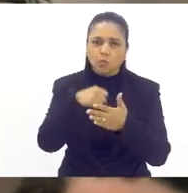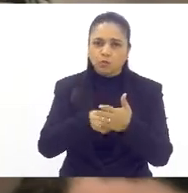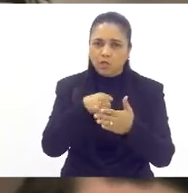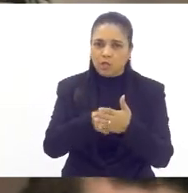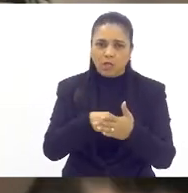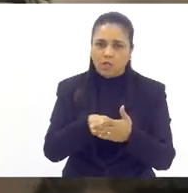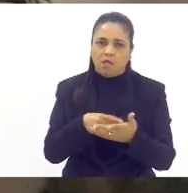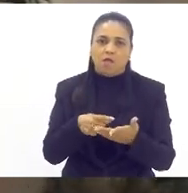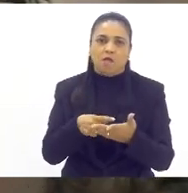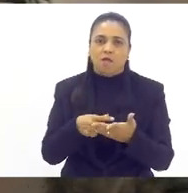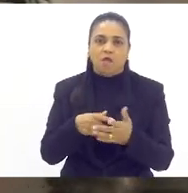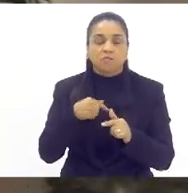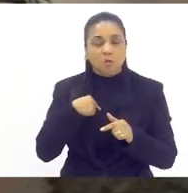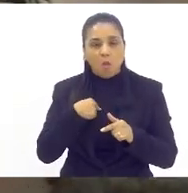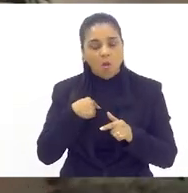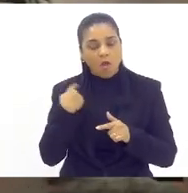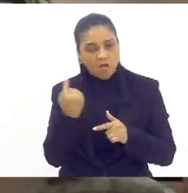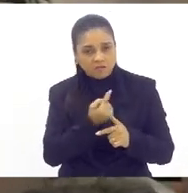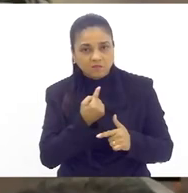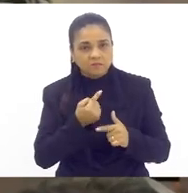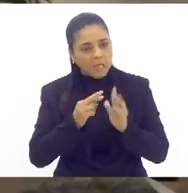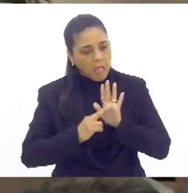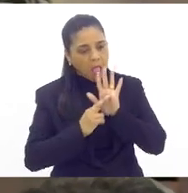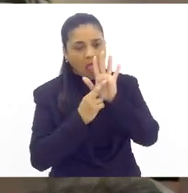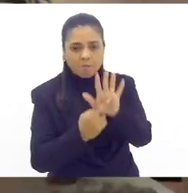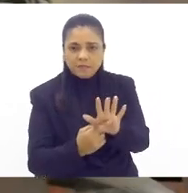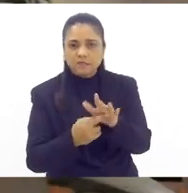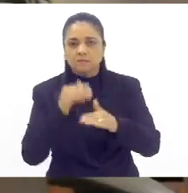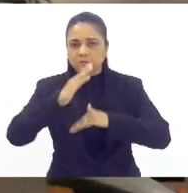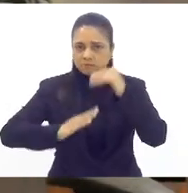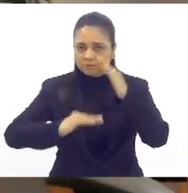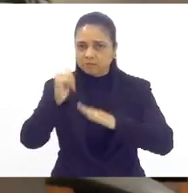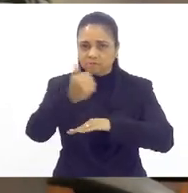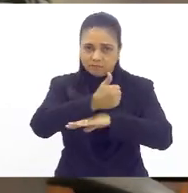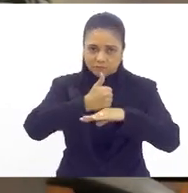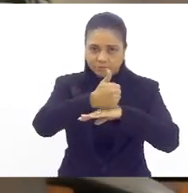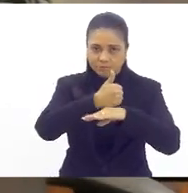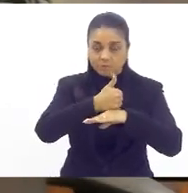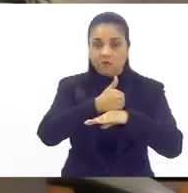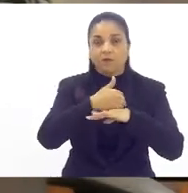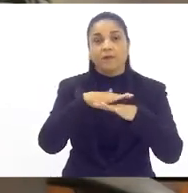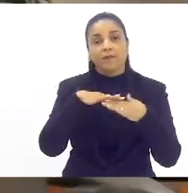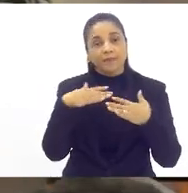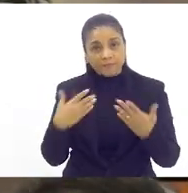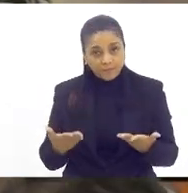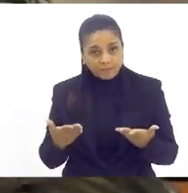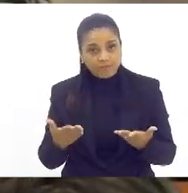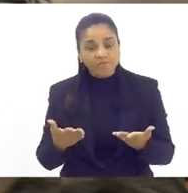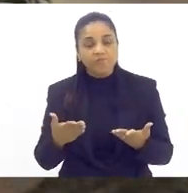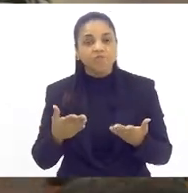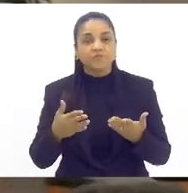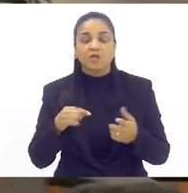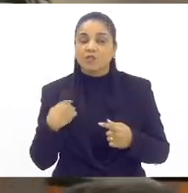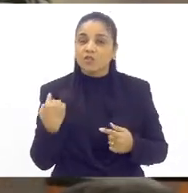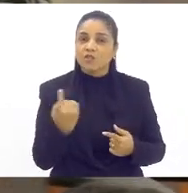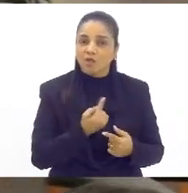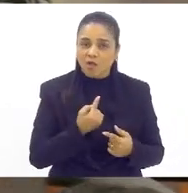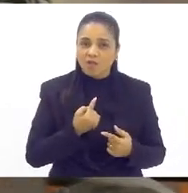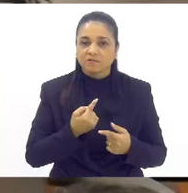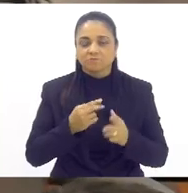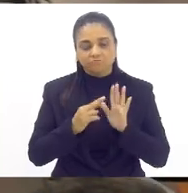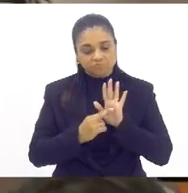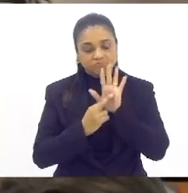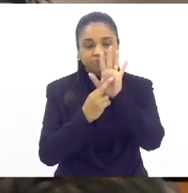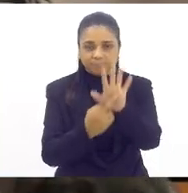oportunistas nós somos representantes da categoria E como tal nós nos faremos